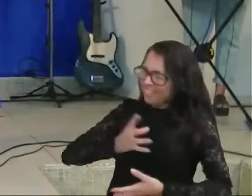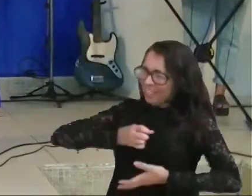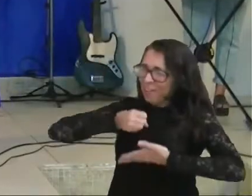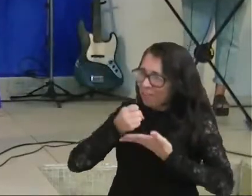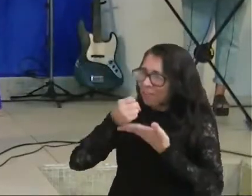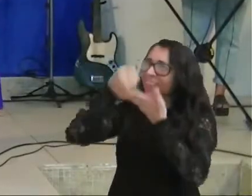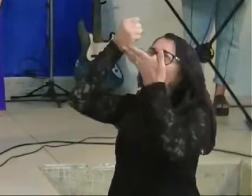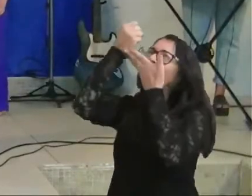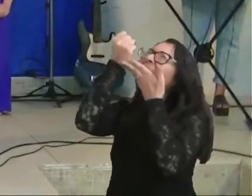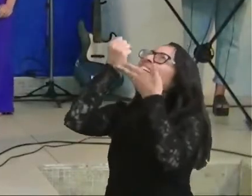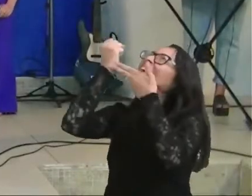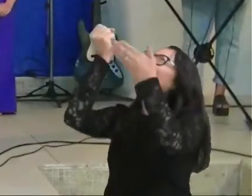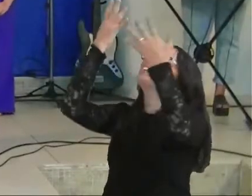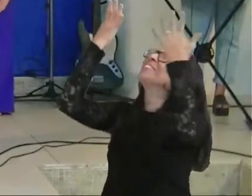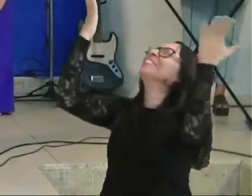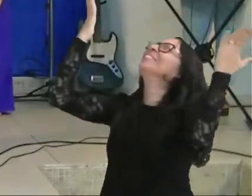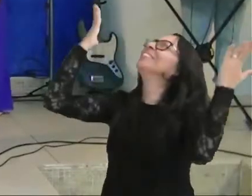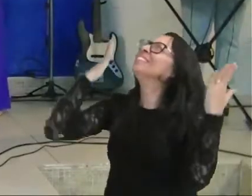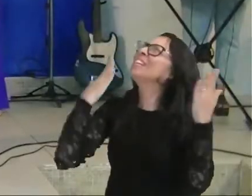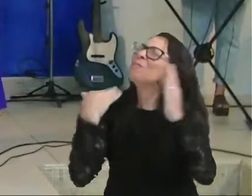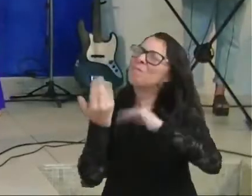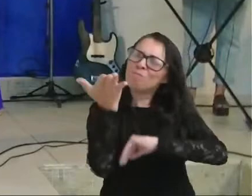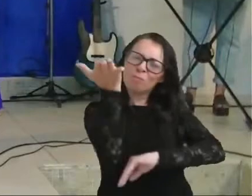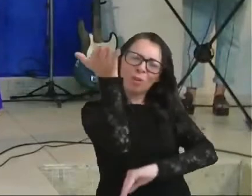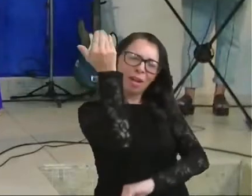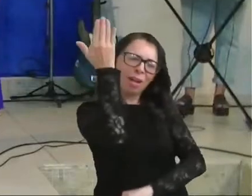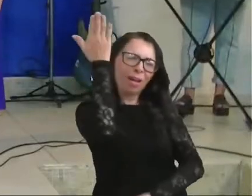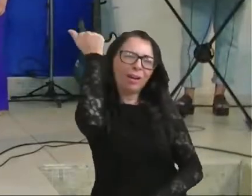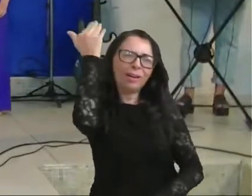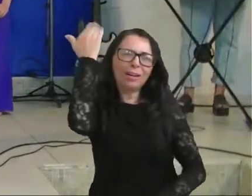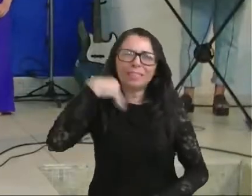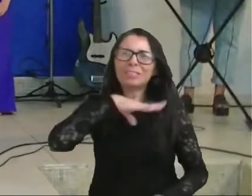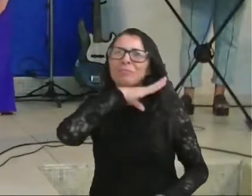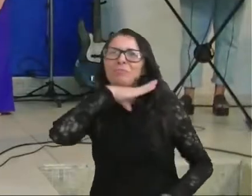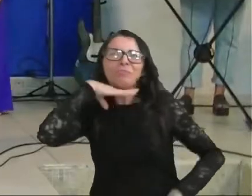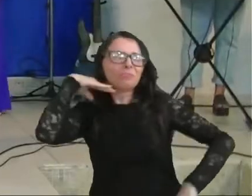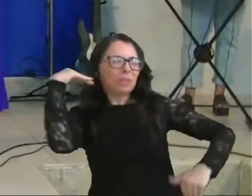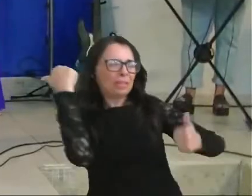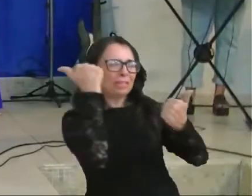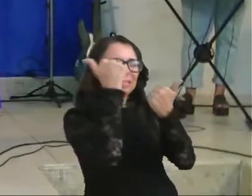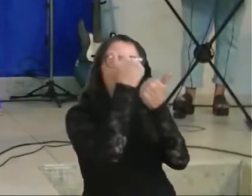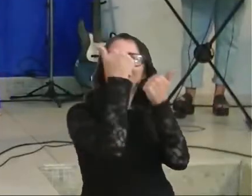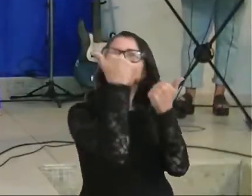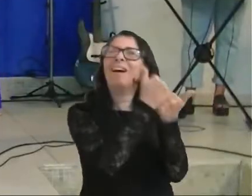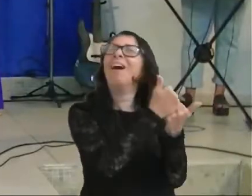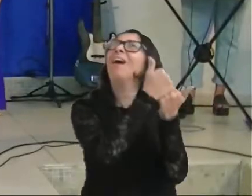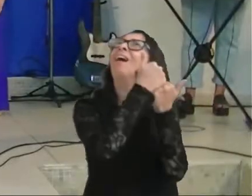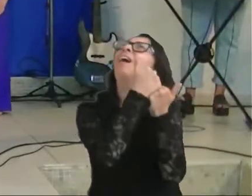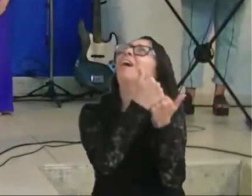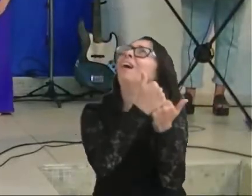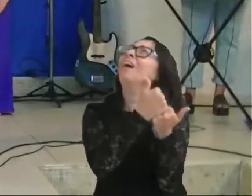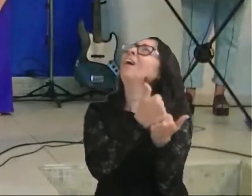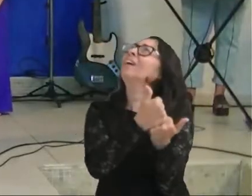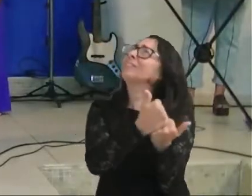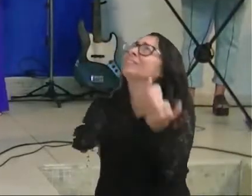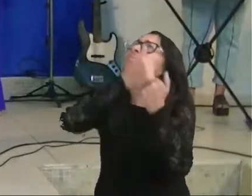e salvar, por ter morrido em meu lugar. Te